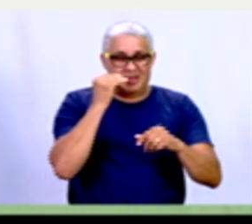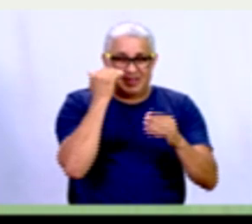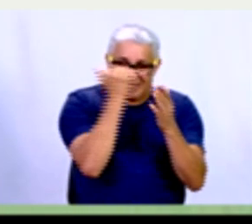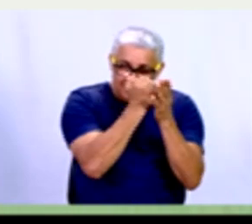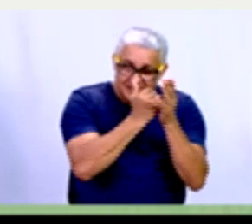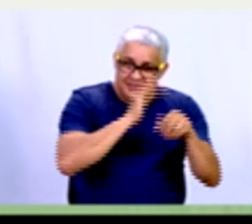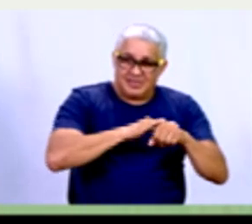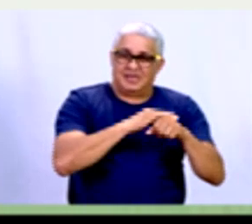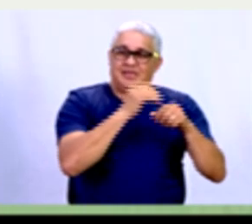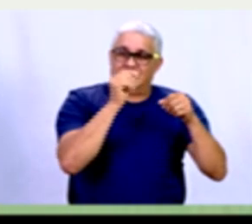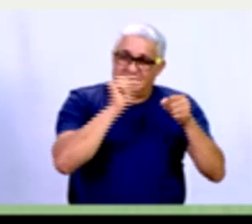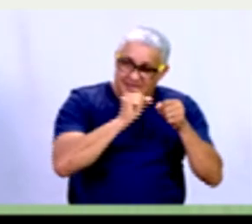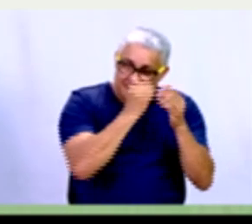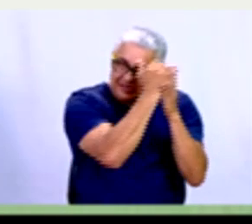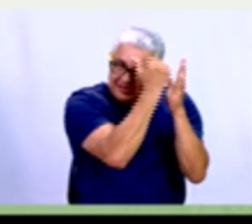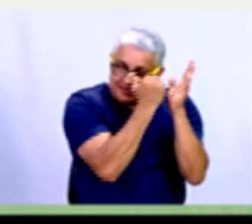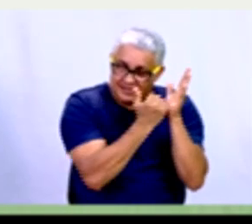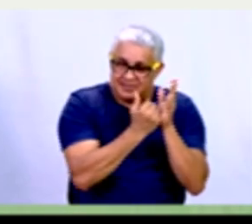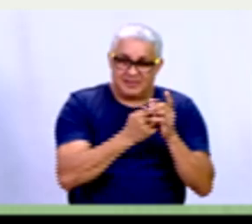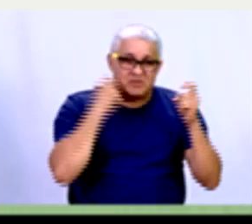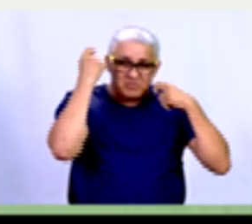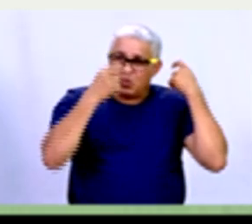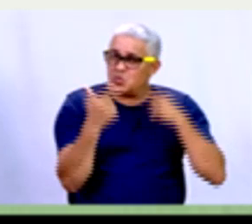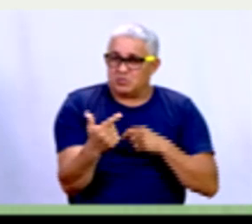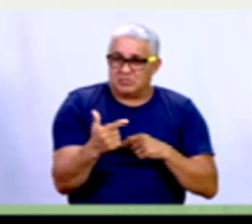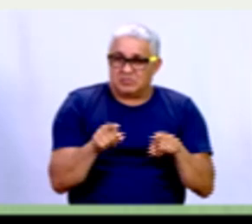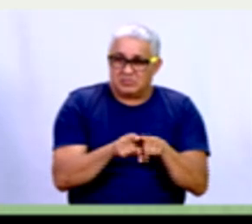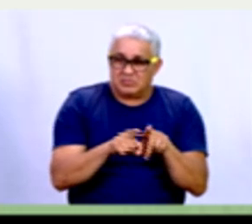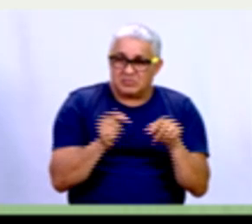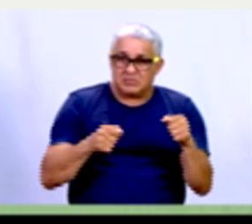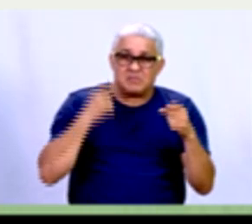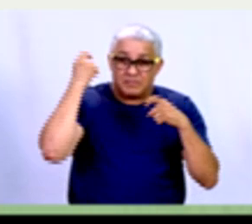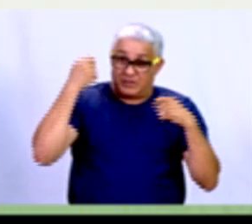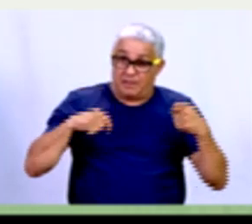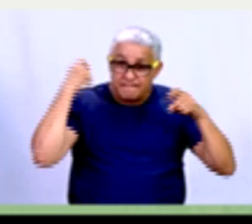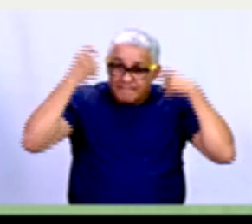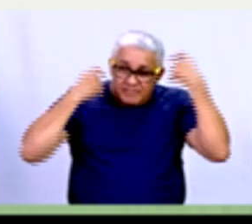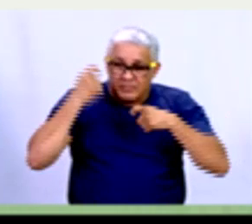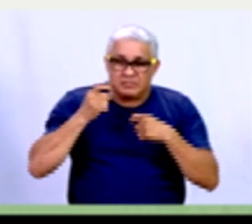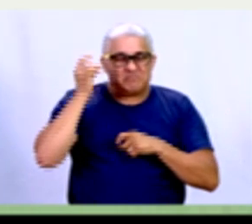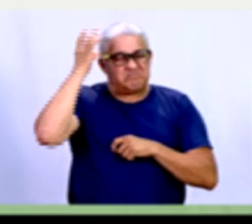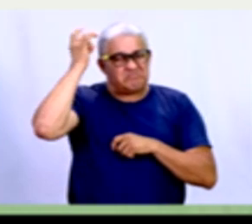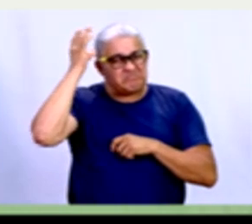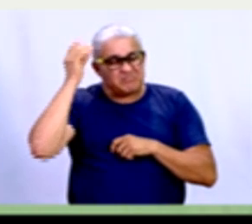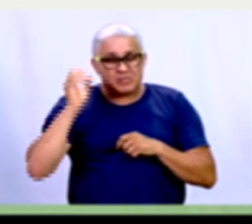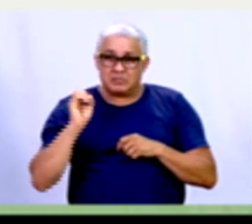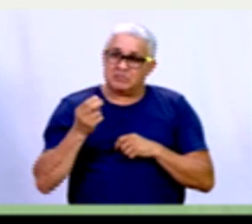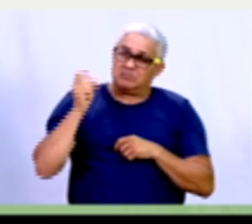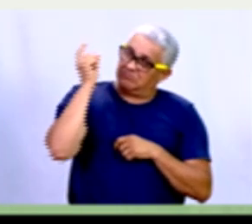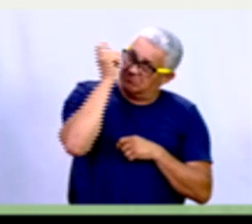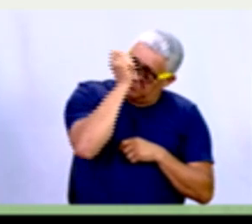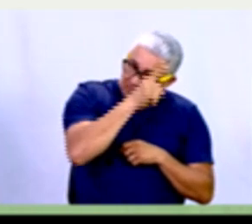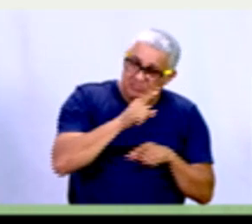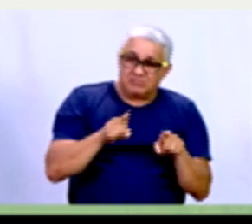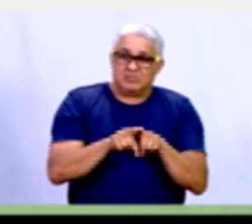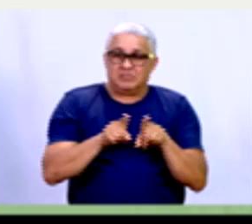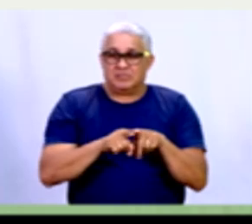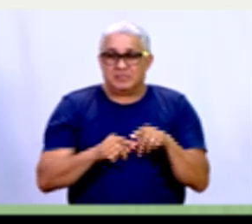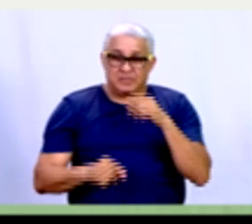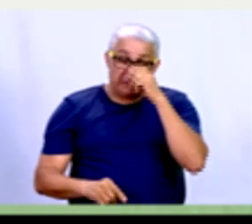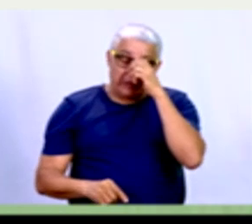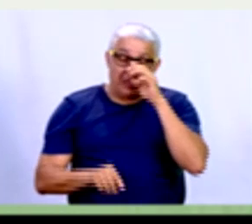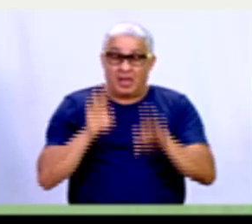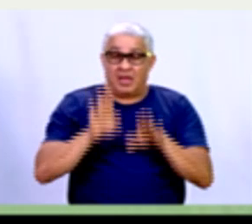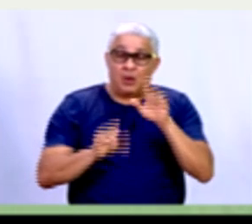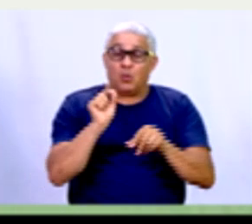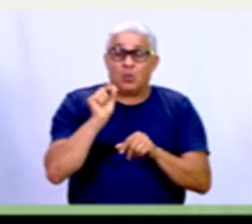preocupa se o sistema é fácil de ser usado e acaba desenvolvendo sistemas que às vezes